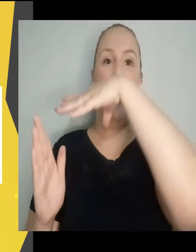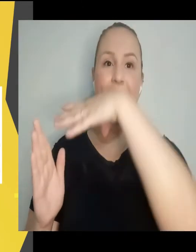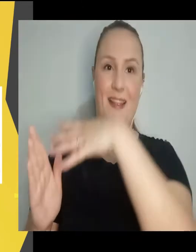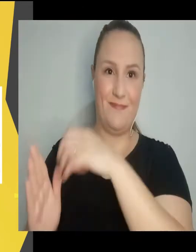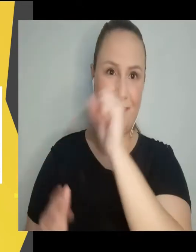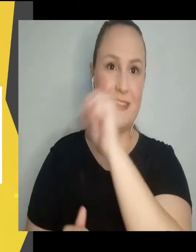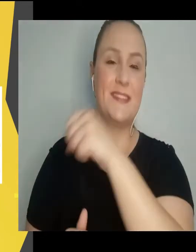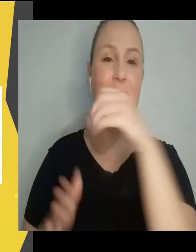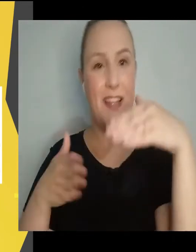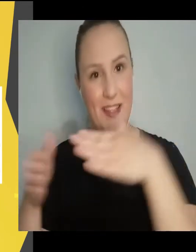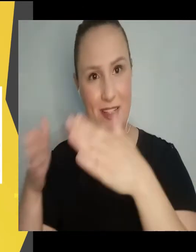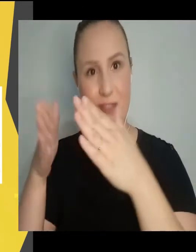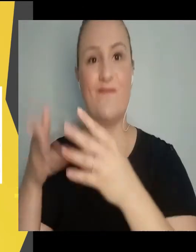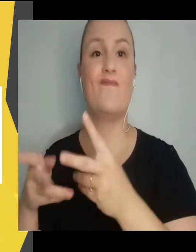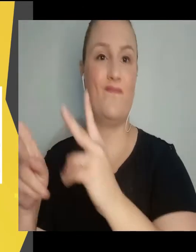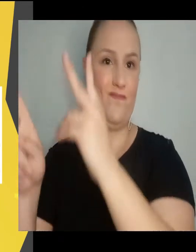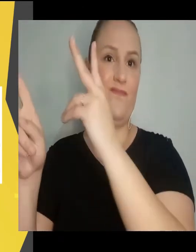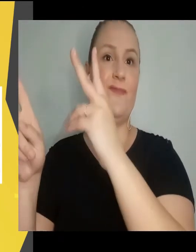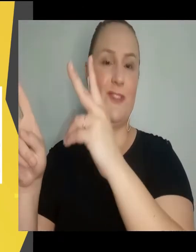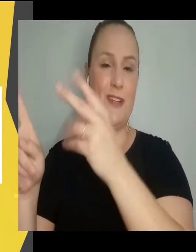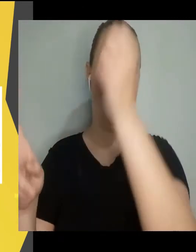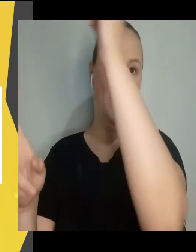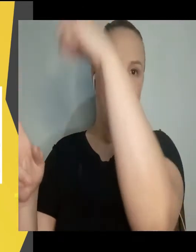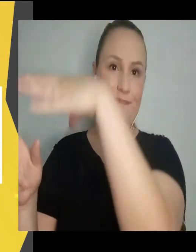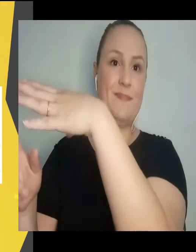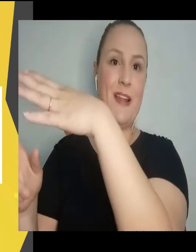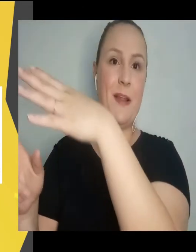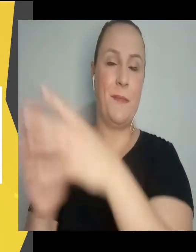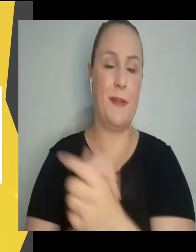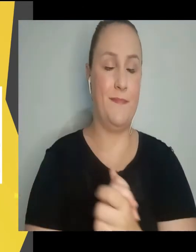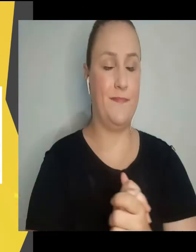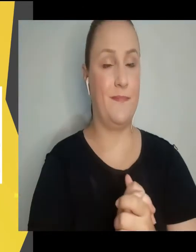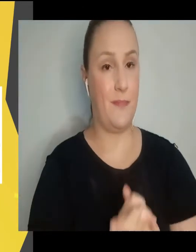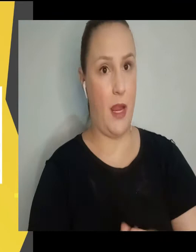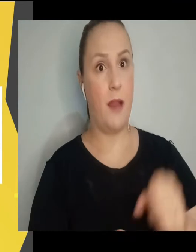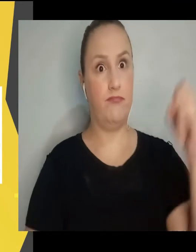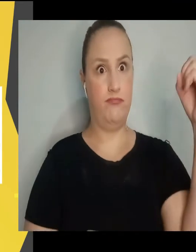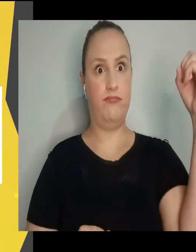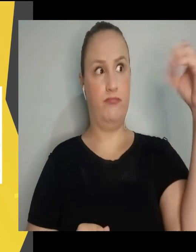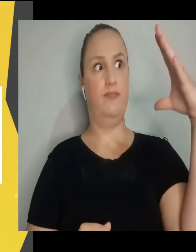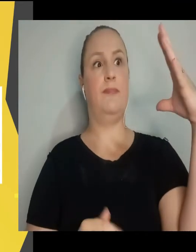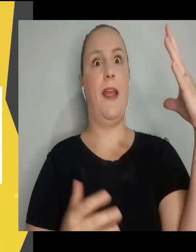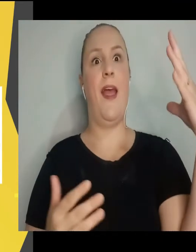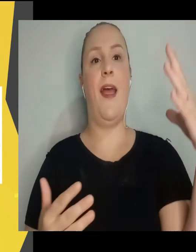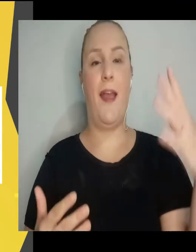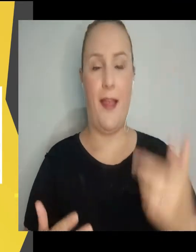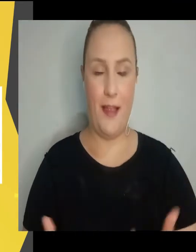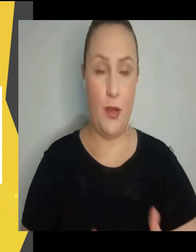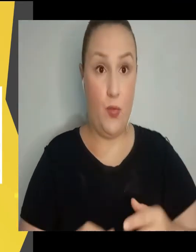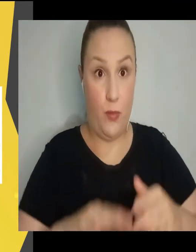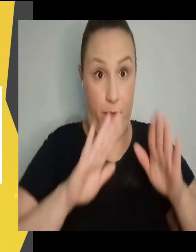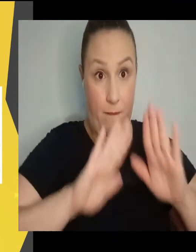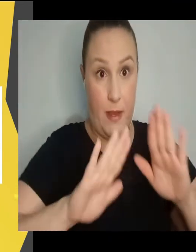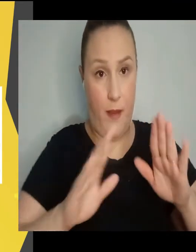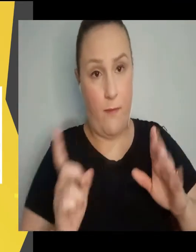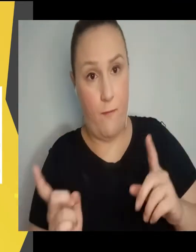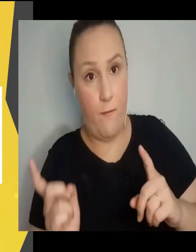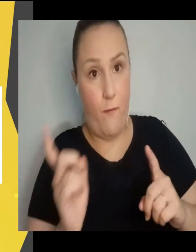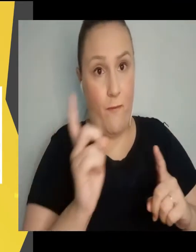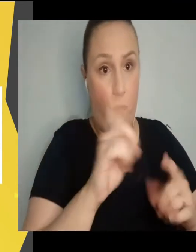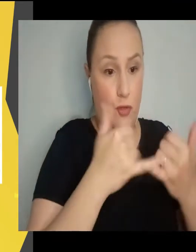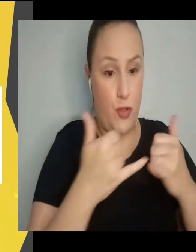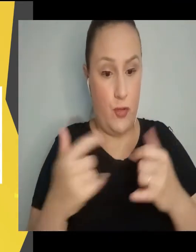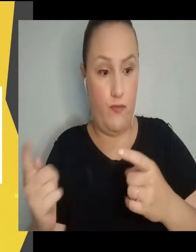então ligada, a gente deixa que a corrente passe, chegue até a nossa lâmpada, ela vai acender e a